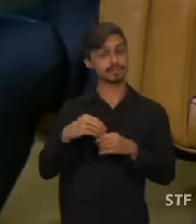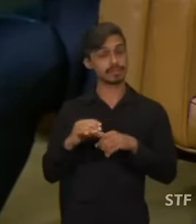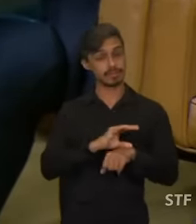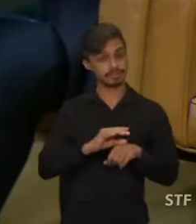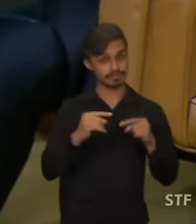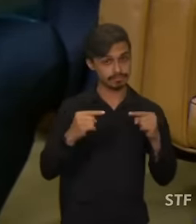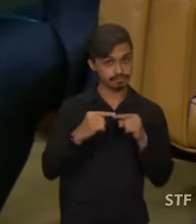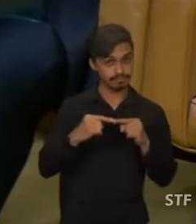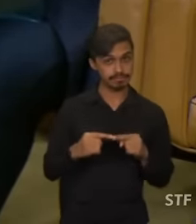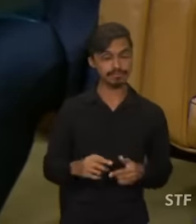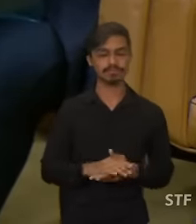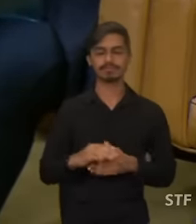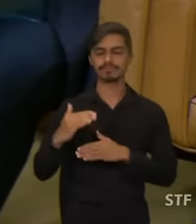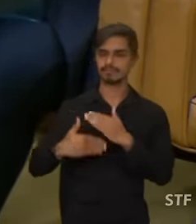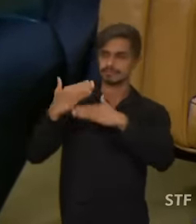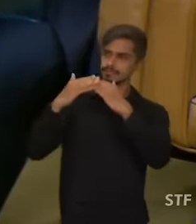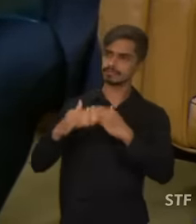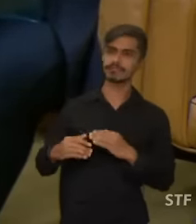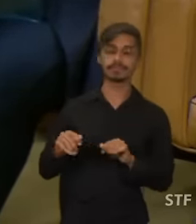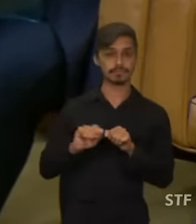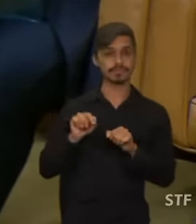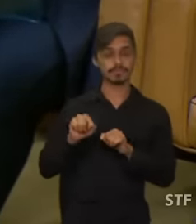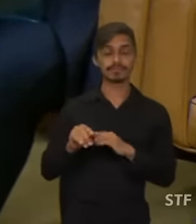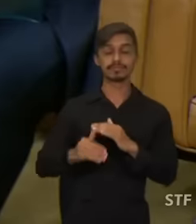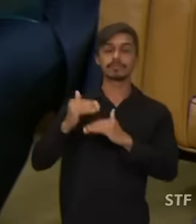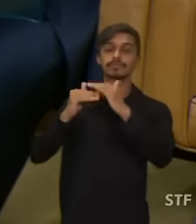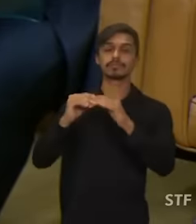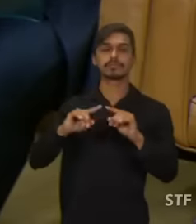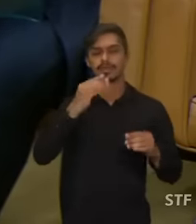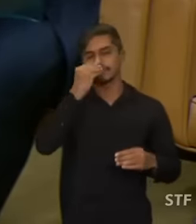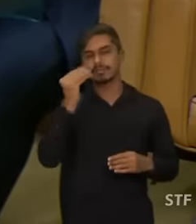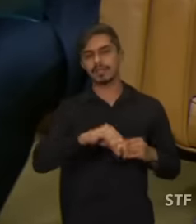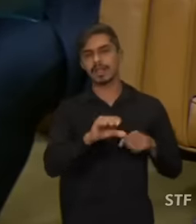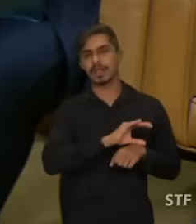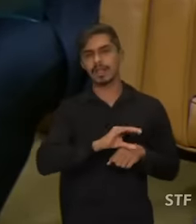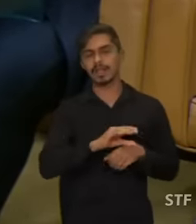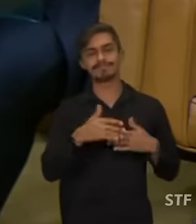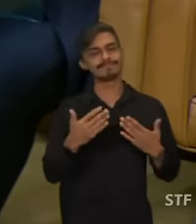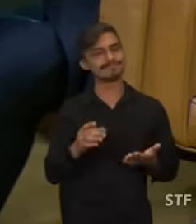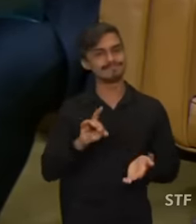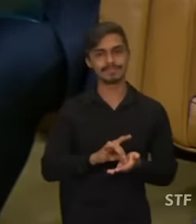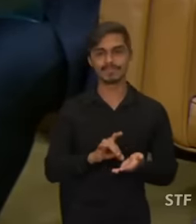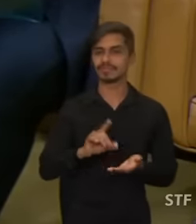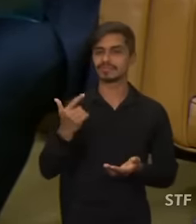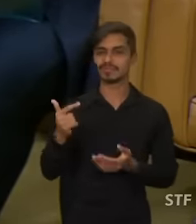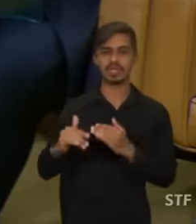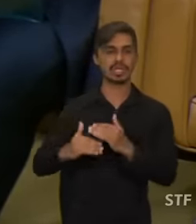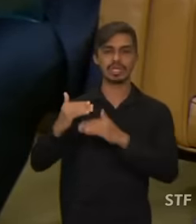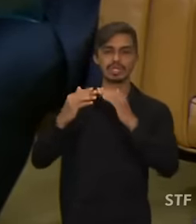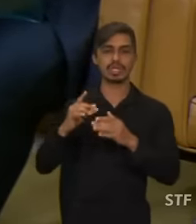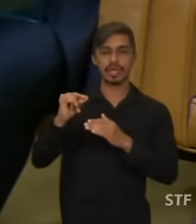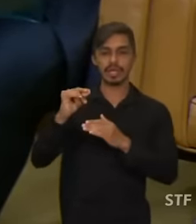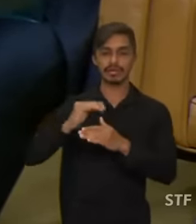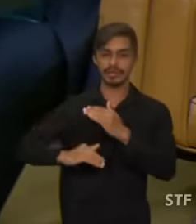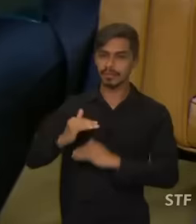Tá? Um avanço, um progresso feito em desatenção às normas constitucionais, na verdade, não é um avanço, é um